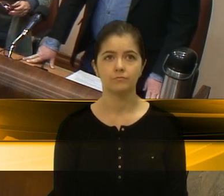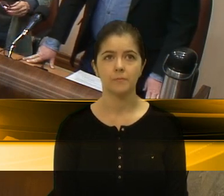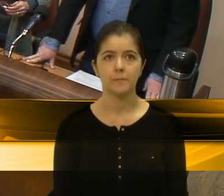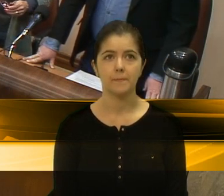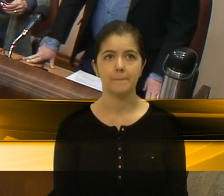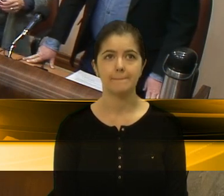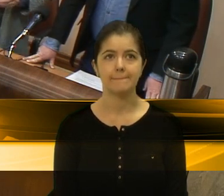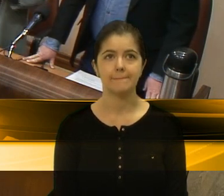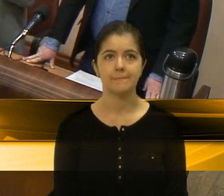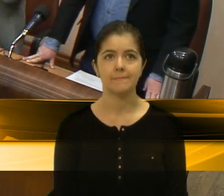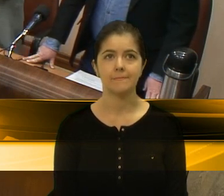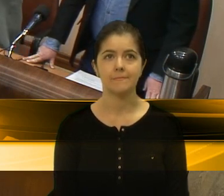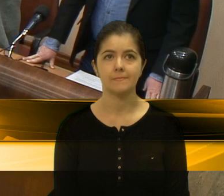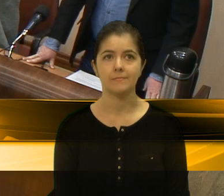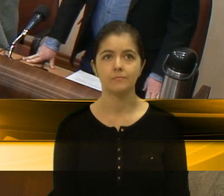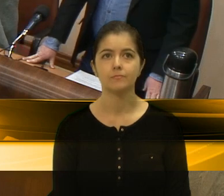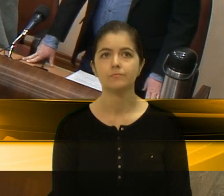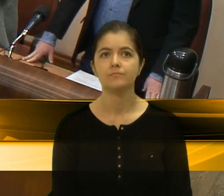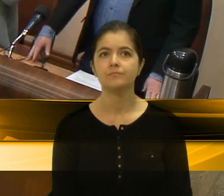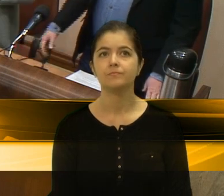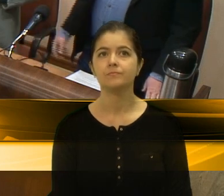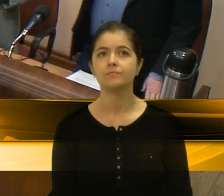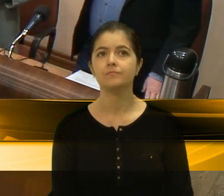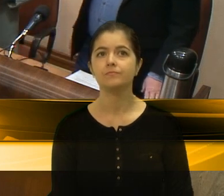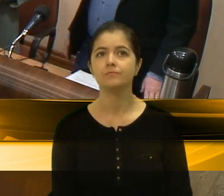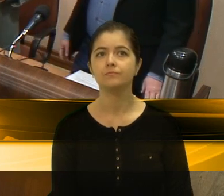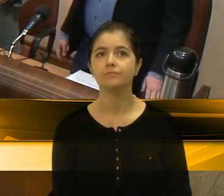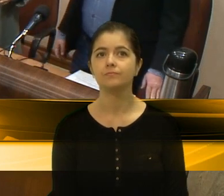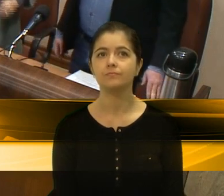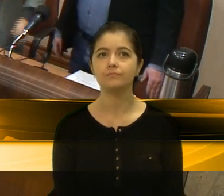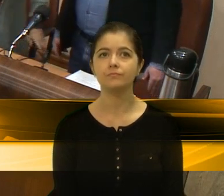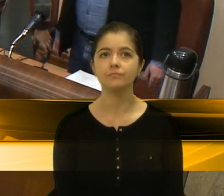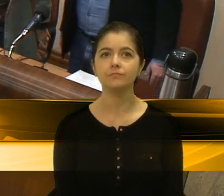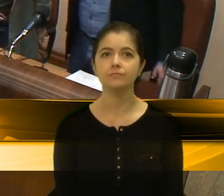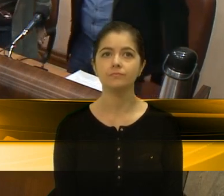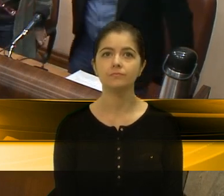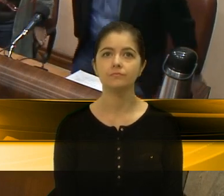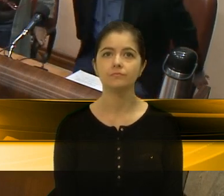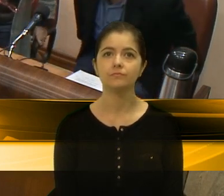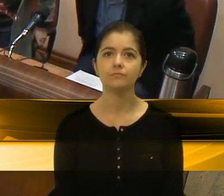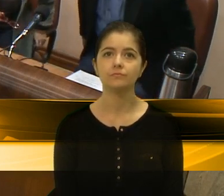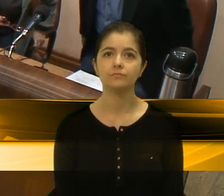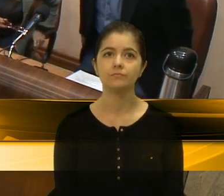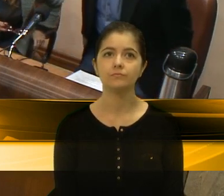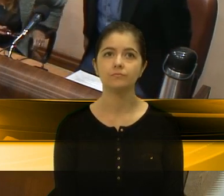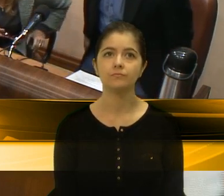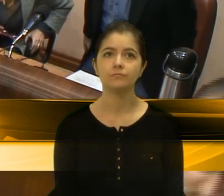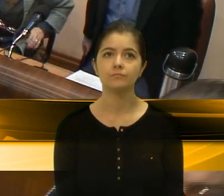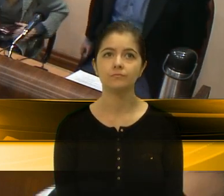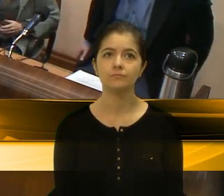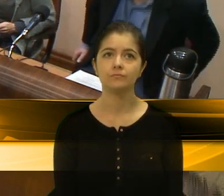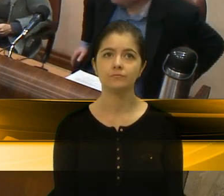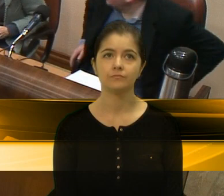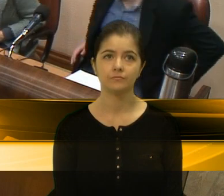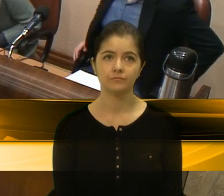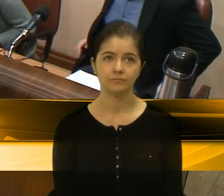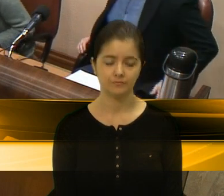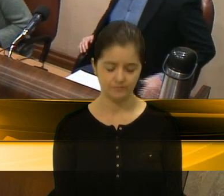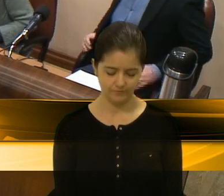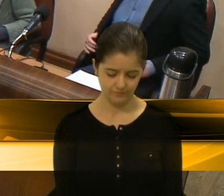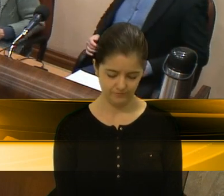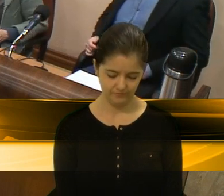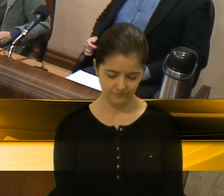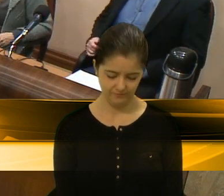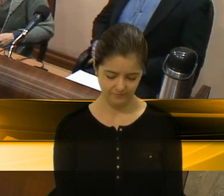cronômetro de 5 minutinhos, tá? A ordem decrescente, quando 30 segundos, um toque, no término 2, tá? Mas pode ter para concluir só para. Sim, não, perfeito,